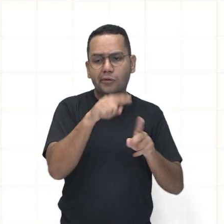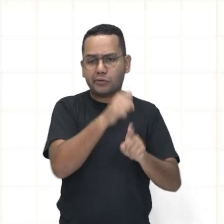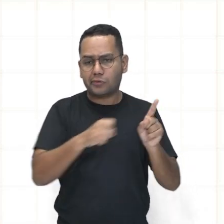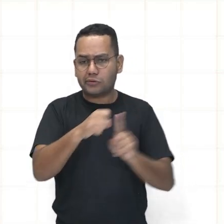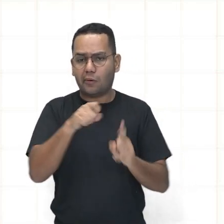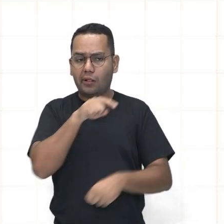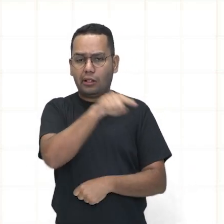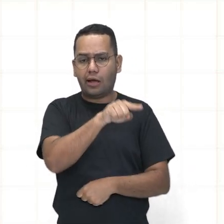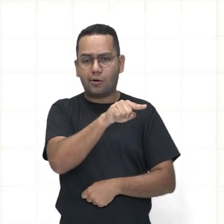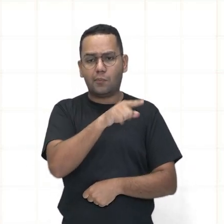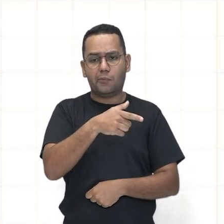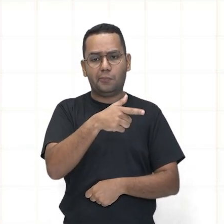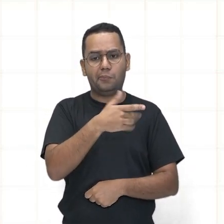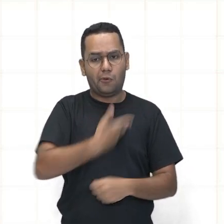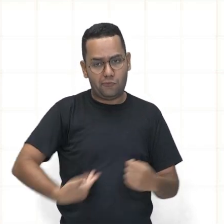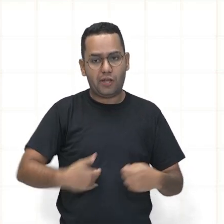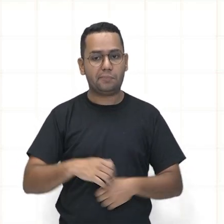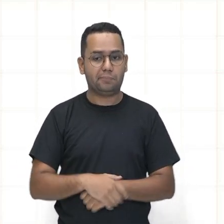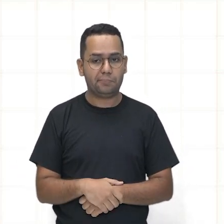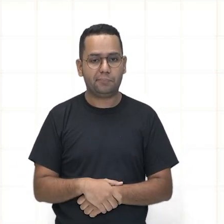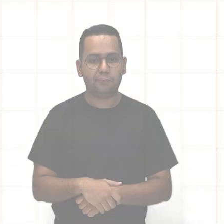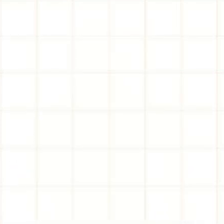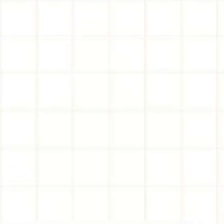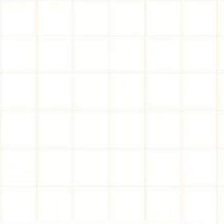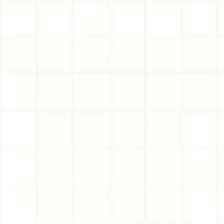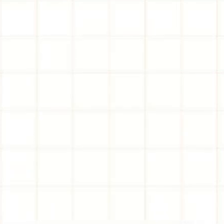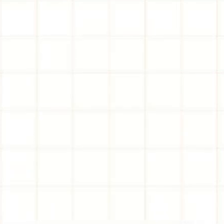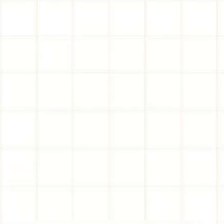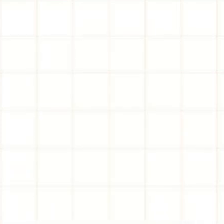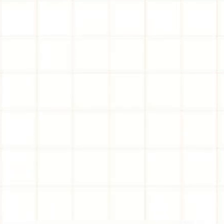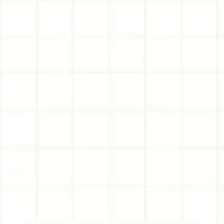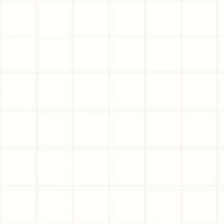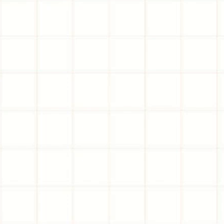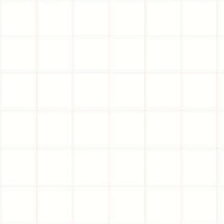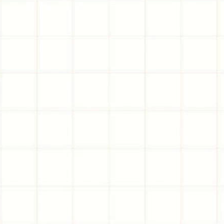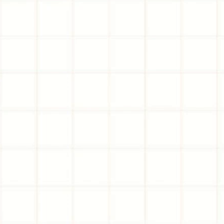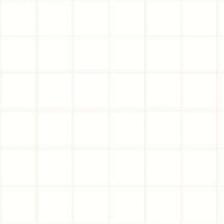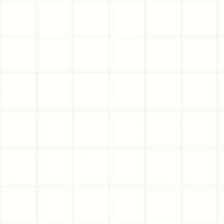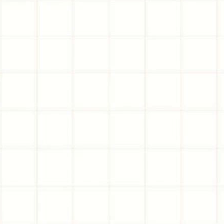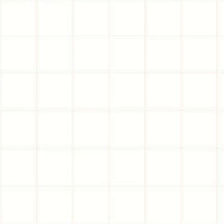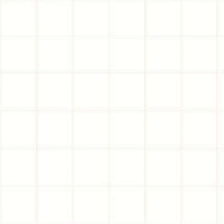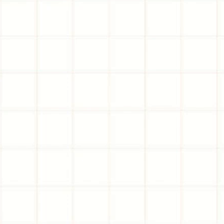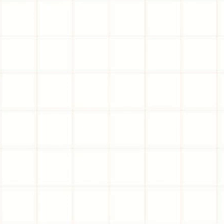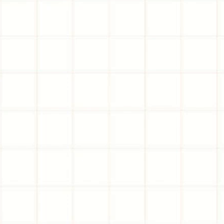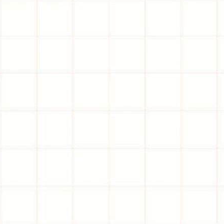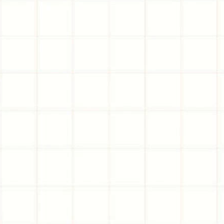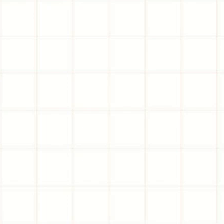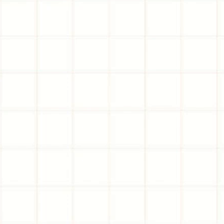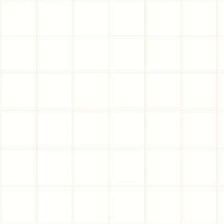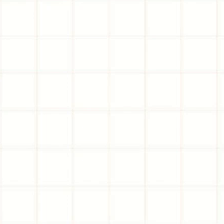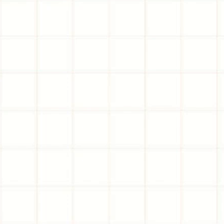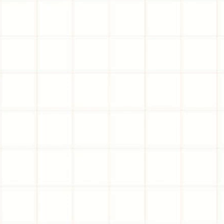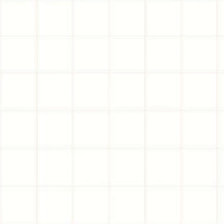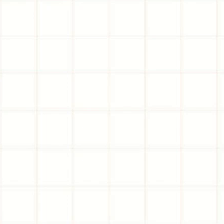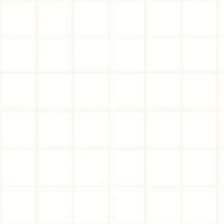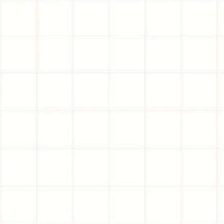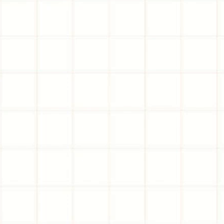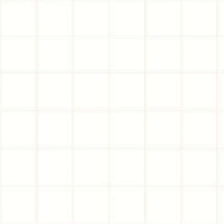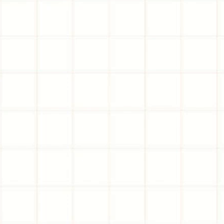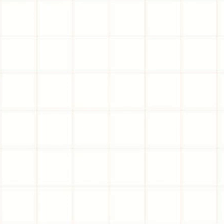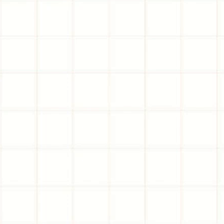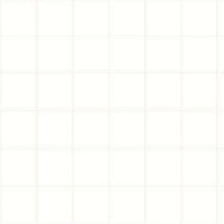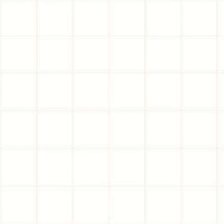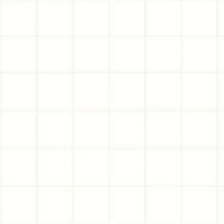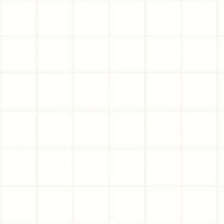Esses fatos vão estar aí inseridos no contexto da proclamação da República. Vamos observar também que houve